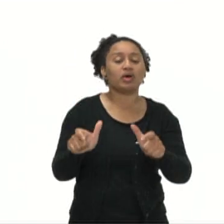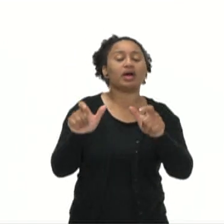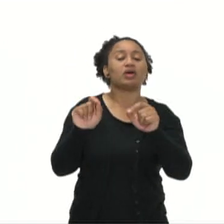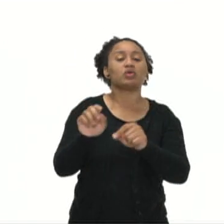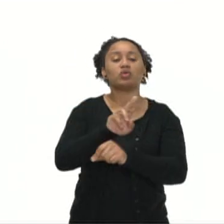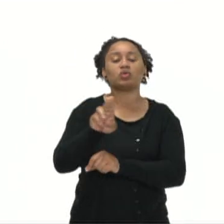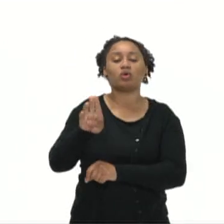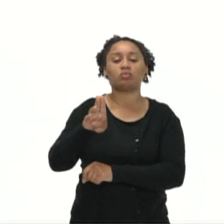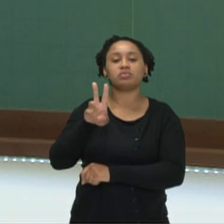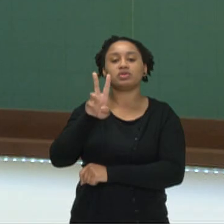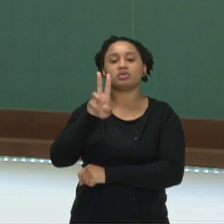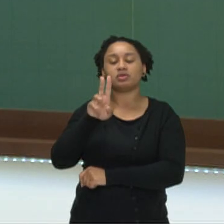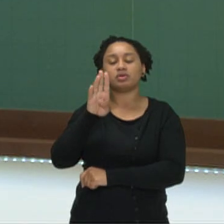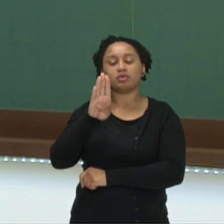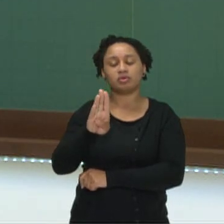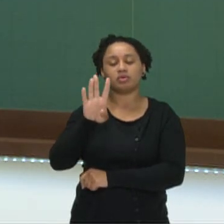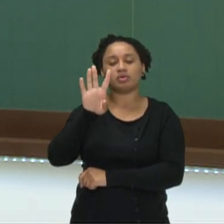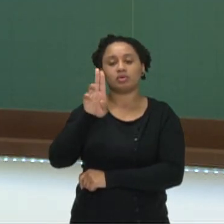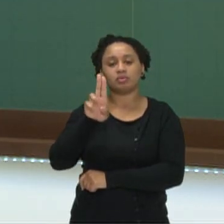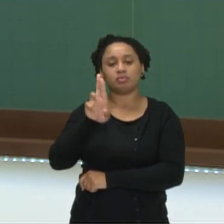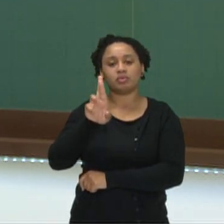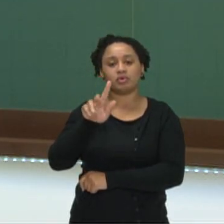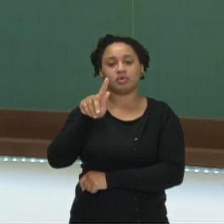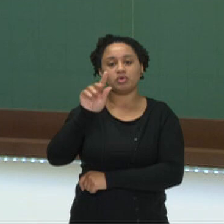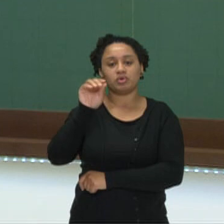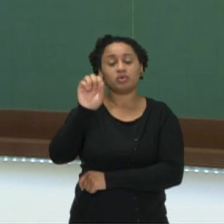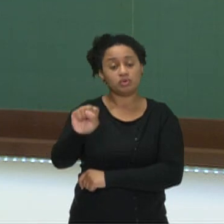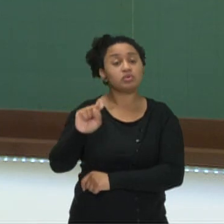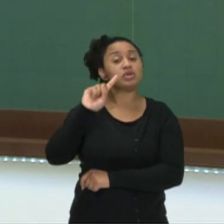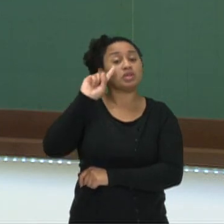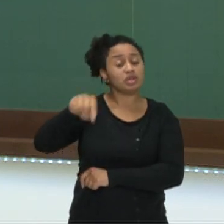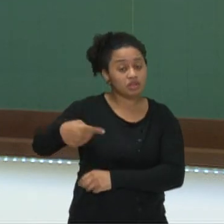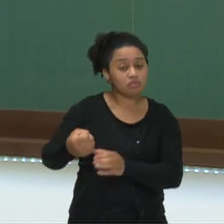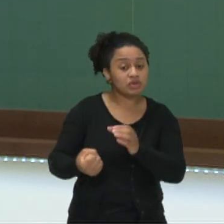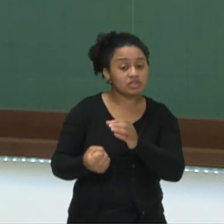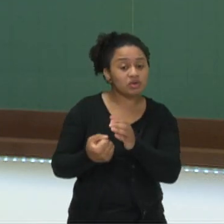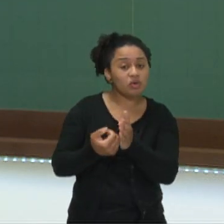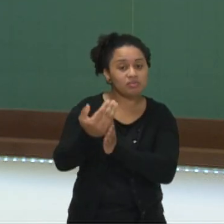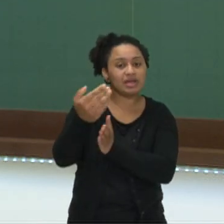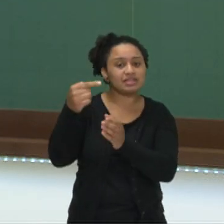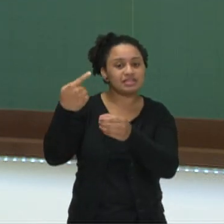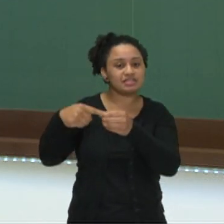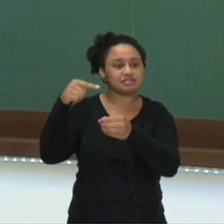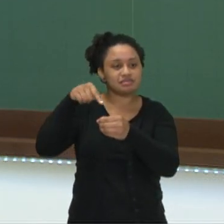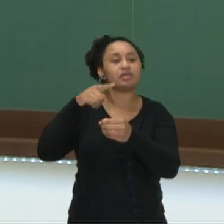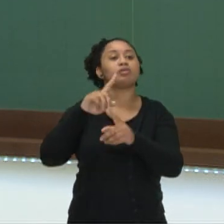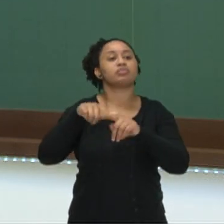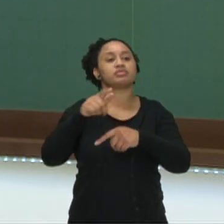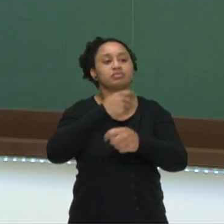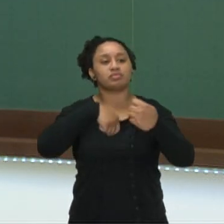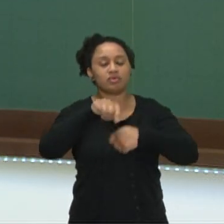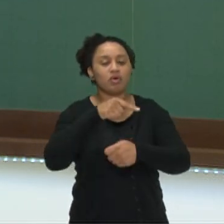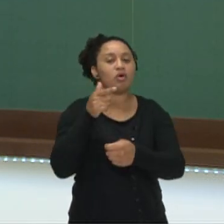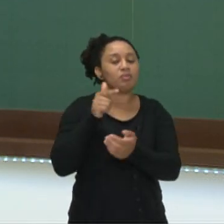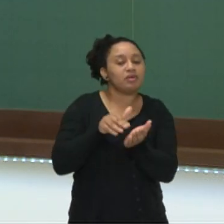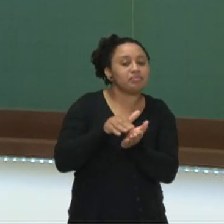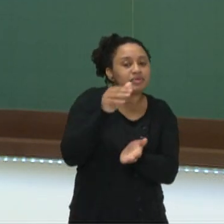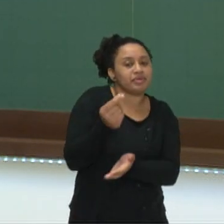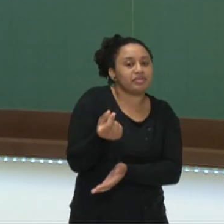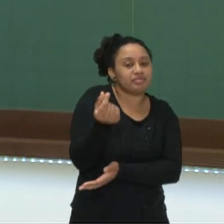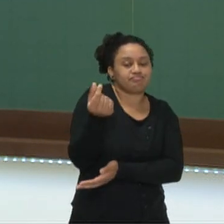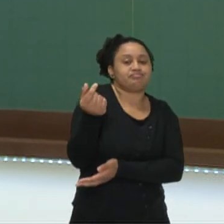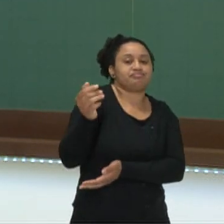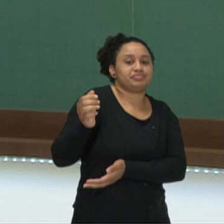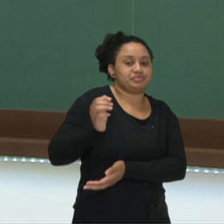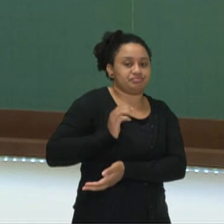de burgos, né? Que depois vão originar cidades. E através do comércio eles passam a acumular riqueza.